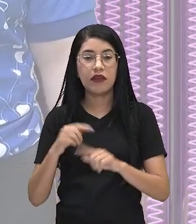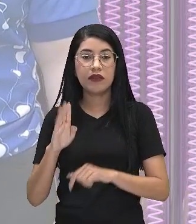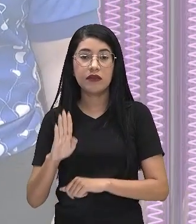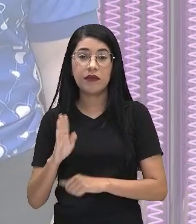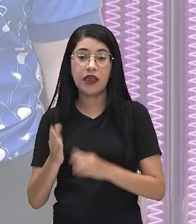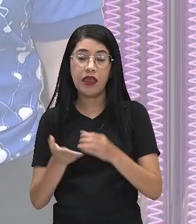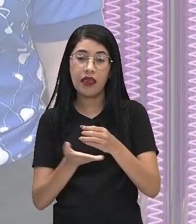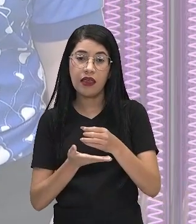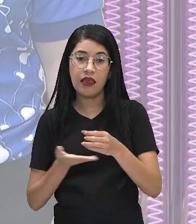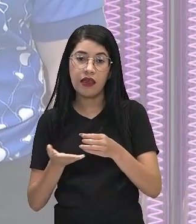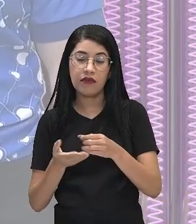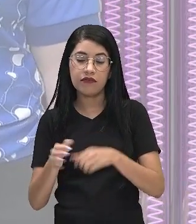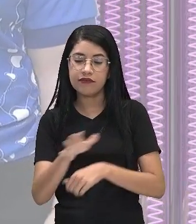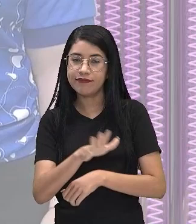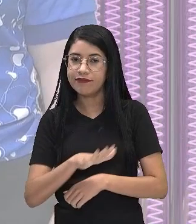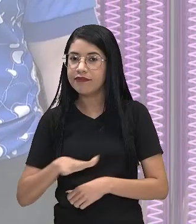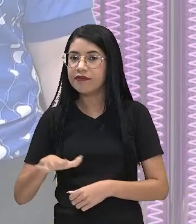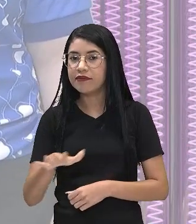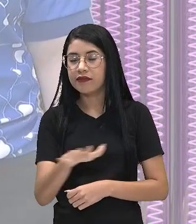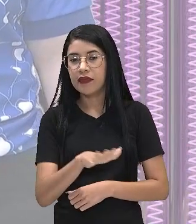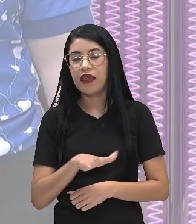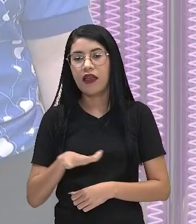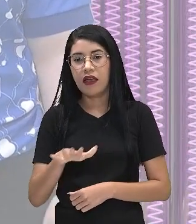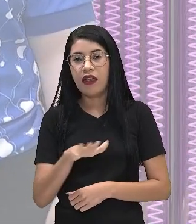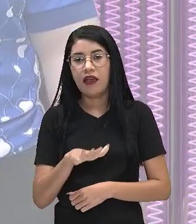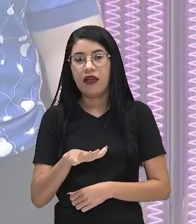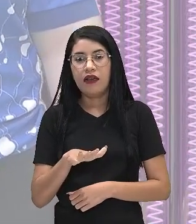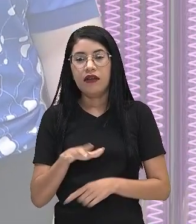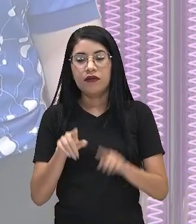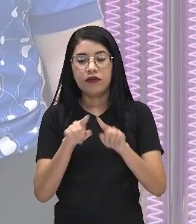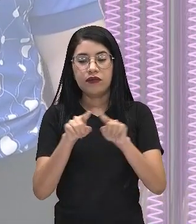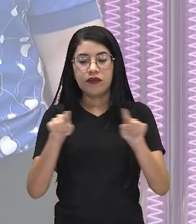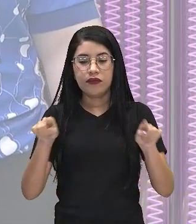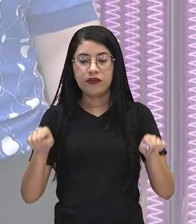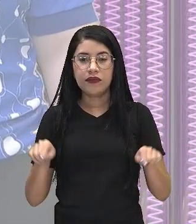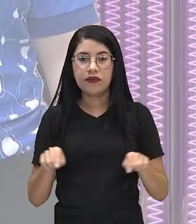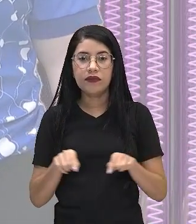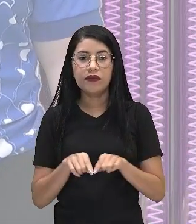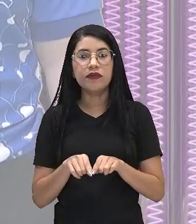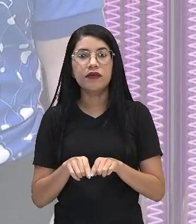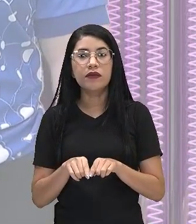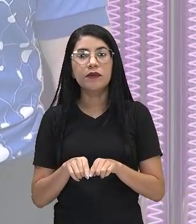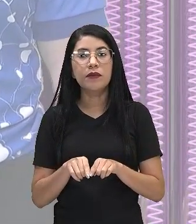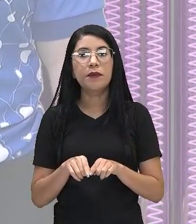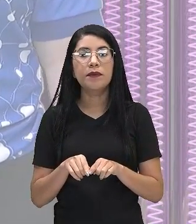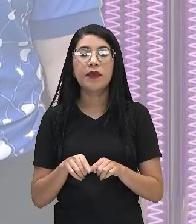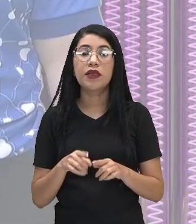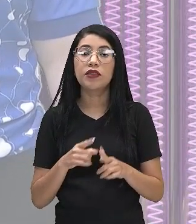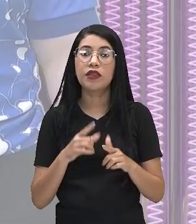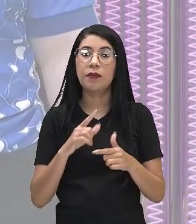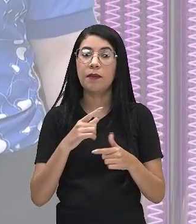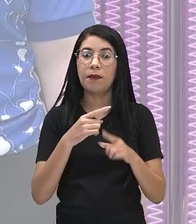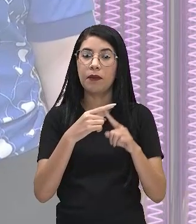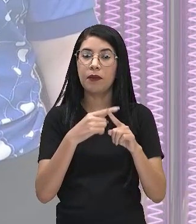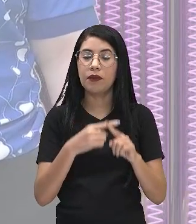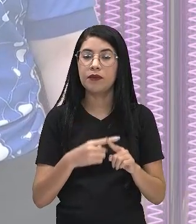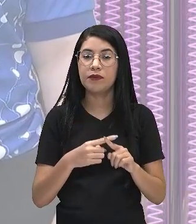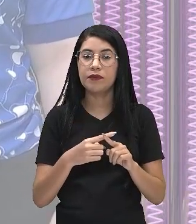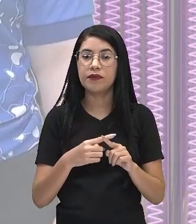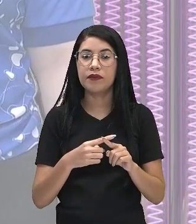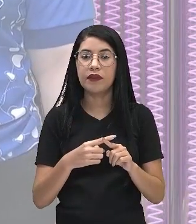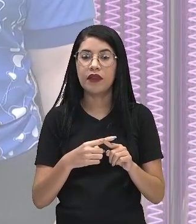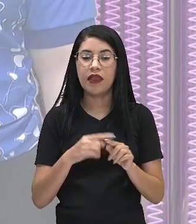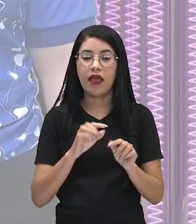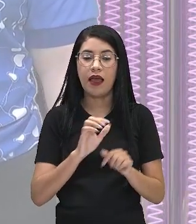Aliás, é a medida da área, né? De um retângulo. Lembram que um retângulo, a gente multiplica aí a área, a medida da base,